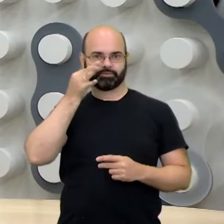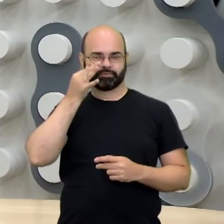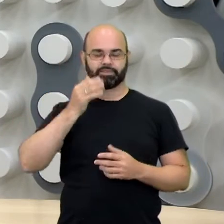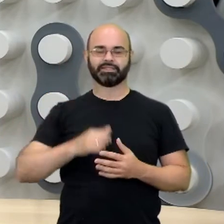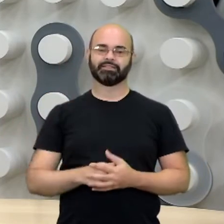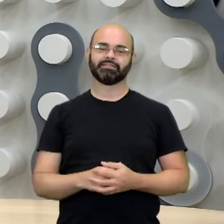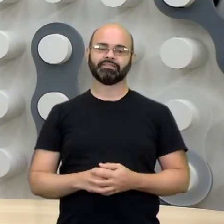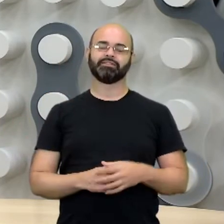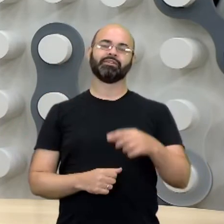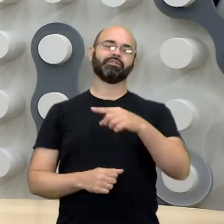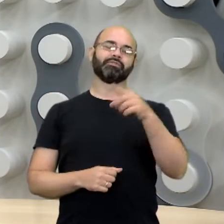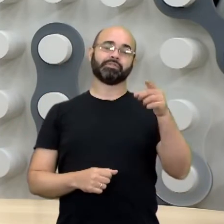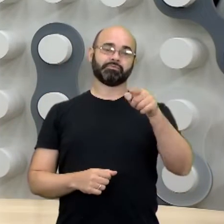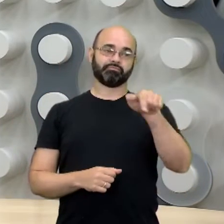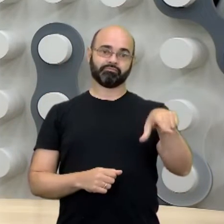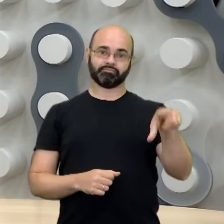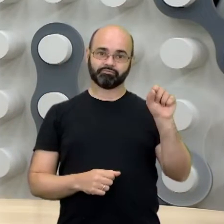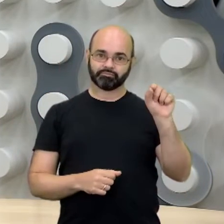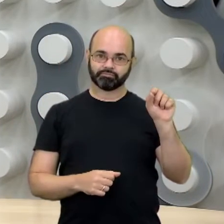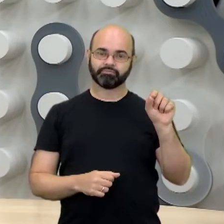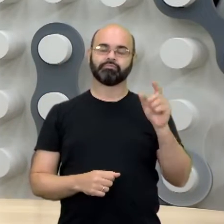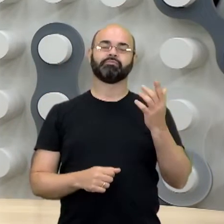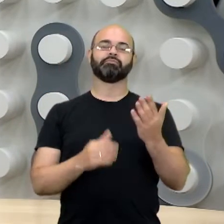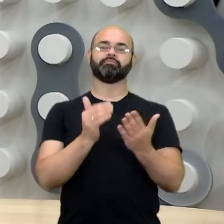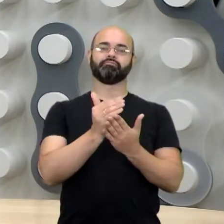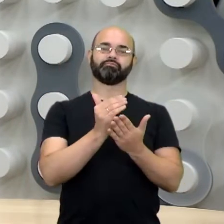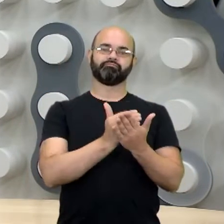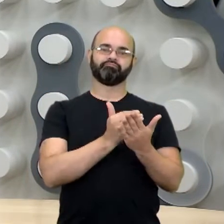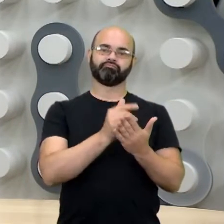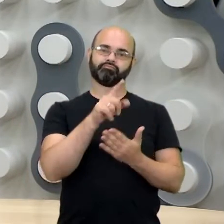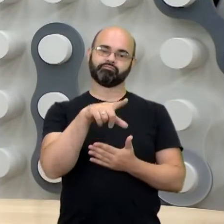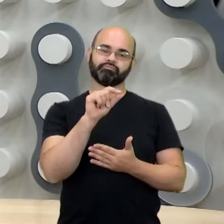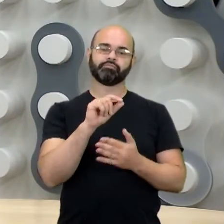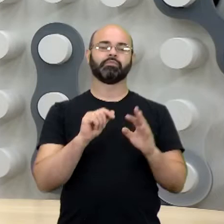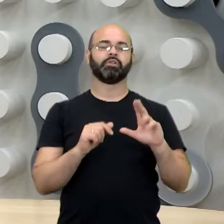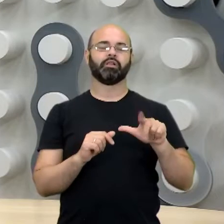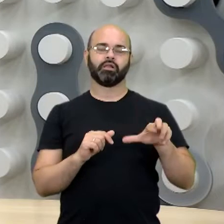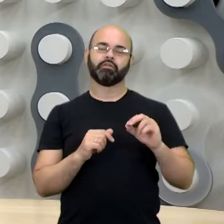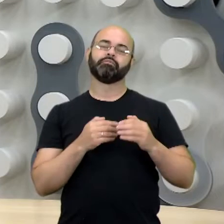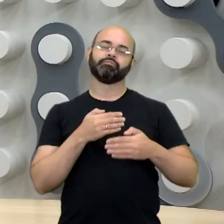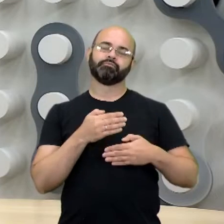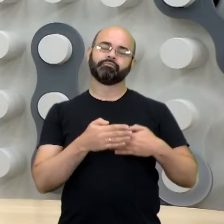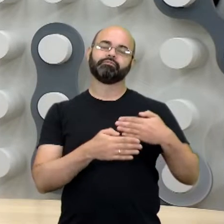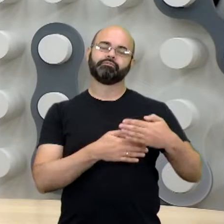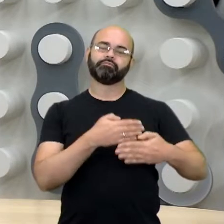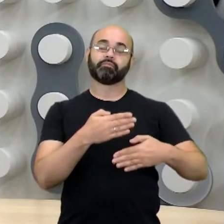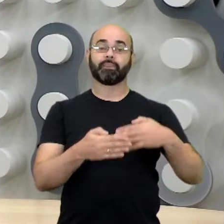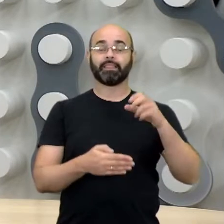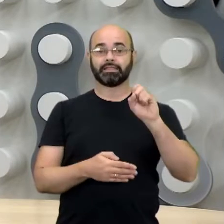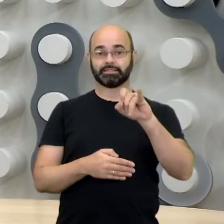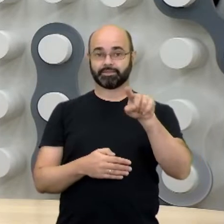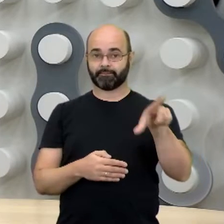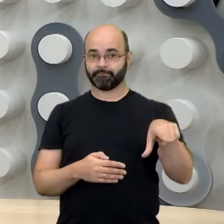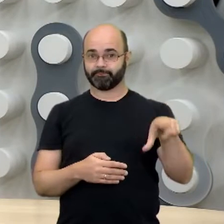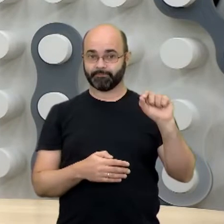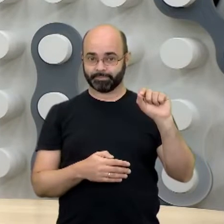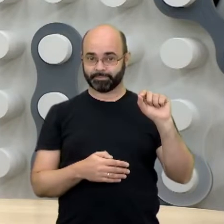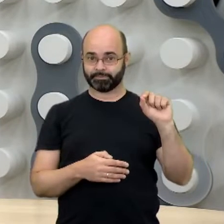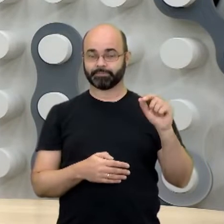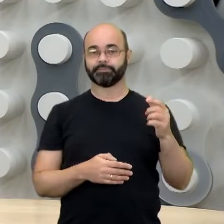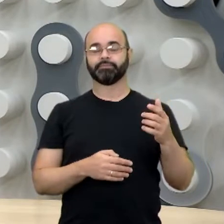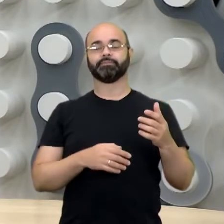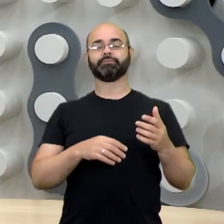pelo aprofundamento, né? Pela unidade curricular, né? Logicamente ela vai seguindo, né? Escolheu o aprofundamento, tem lá a